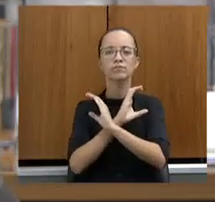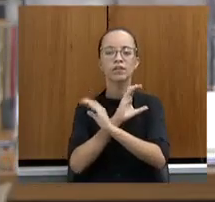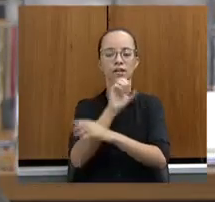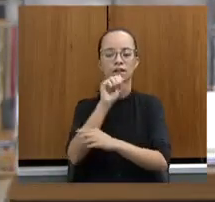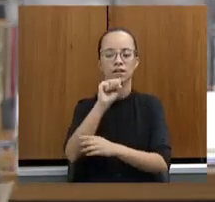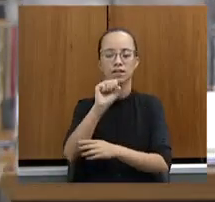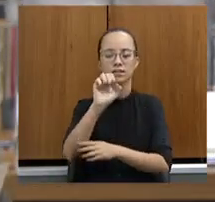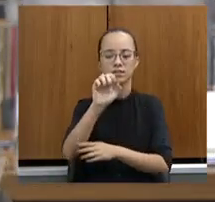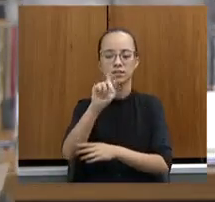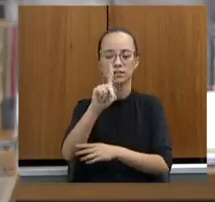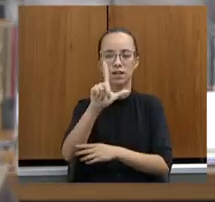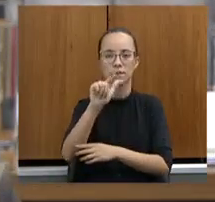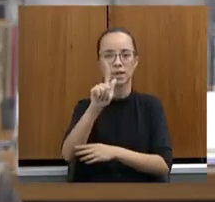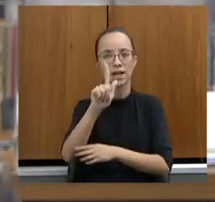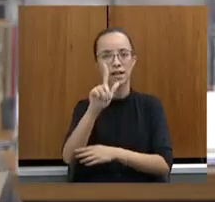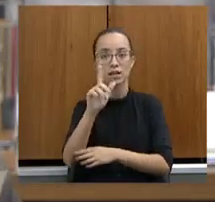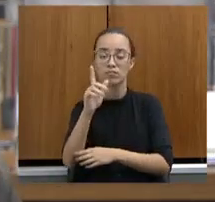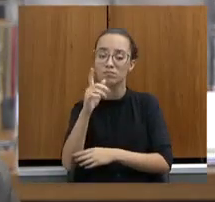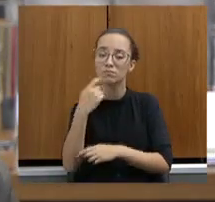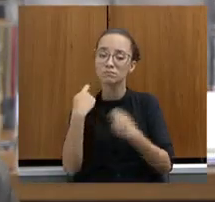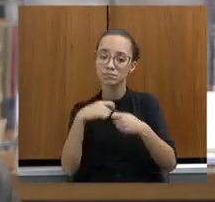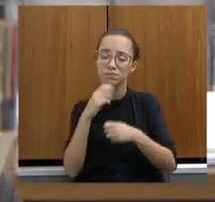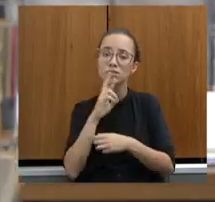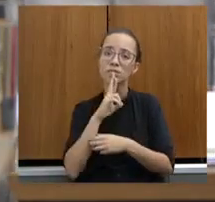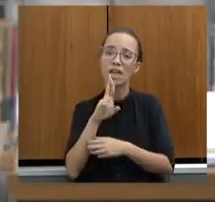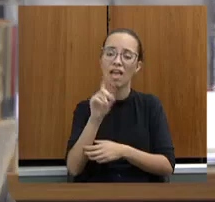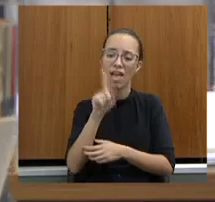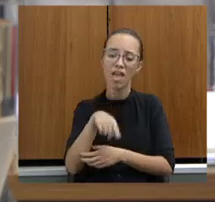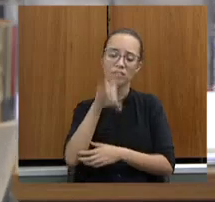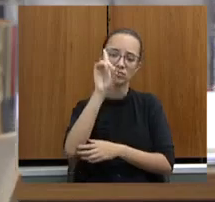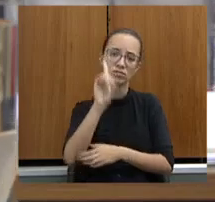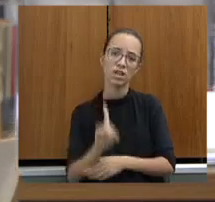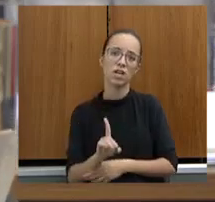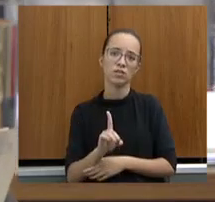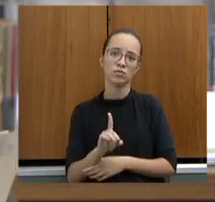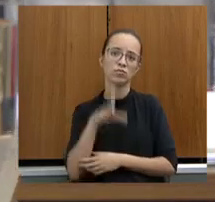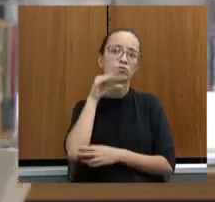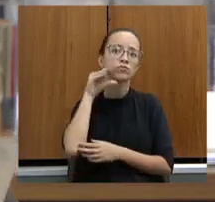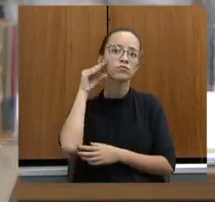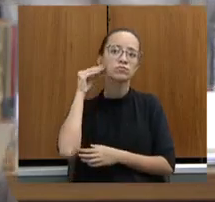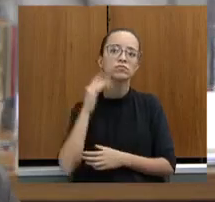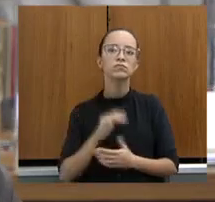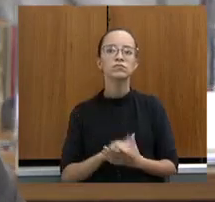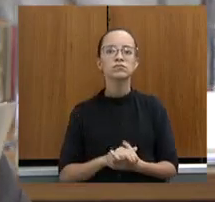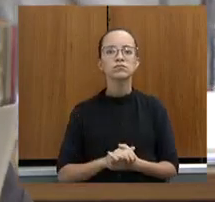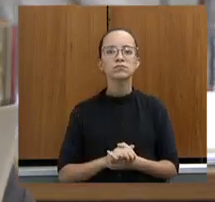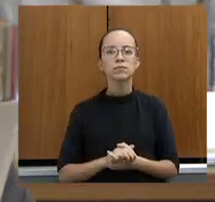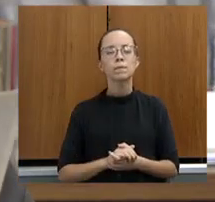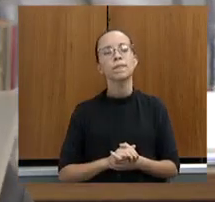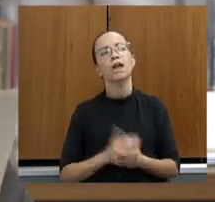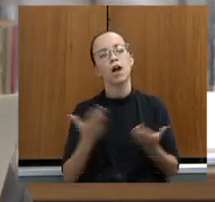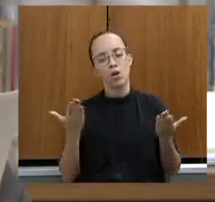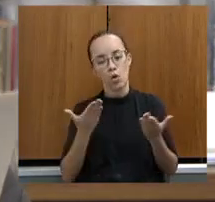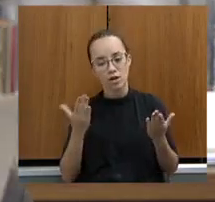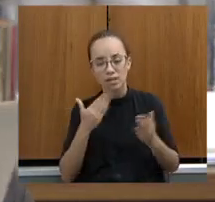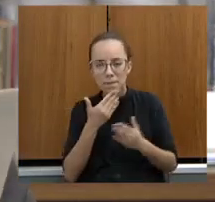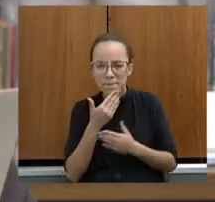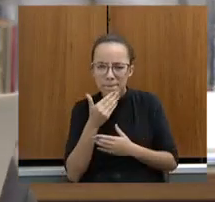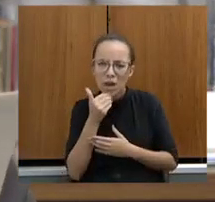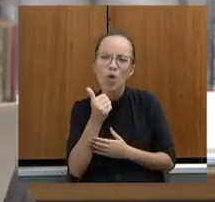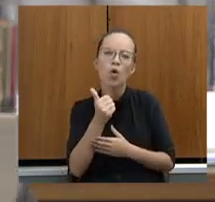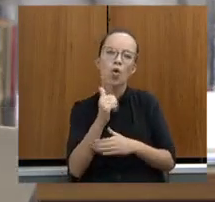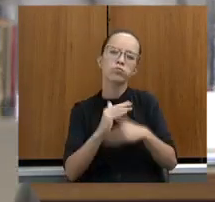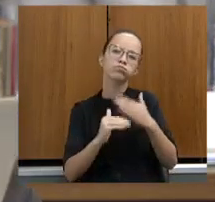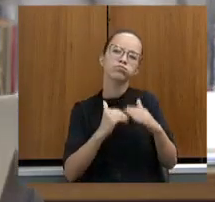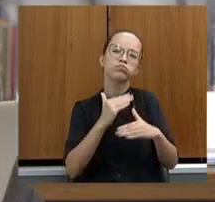Seplag está em débito com essa questão é direito do servidor é direito né avançou muito viu secretária vamos